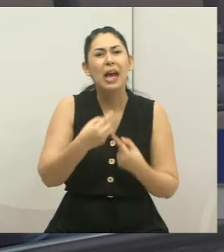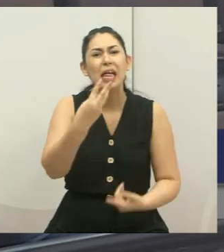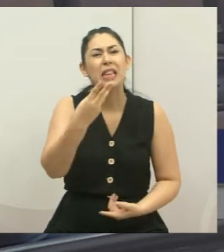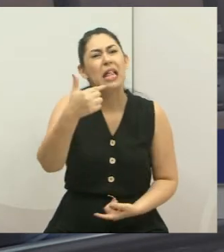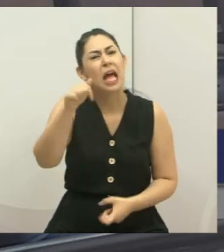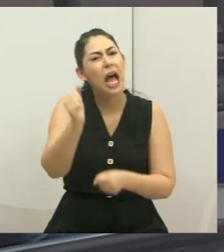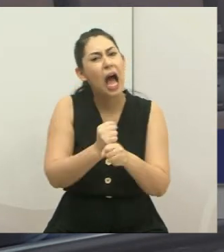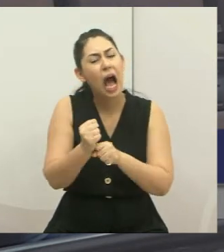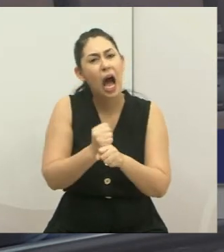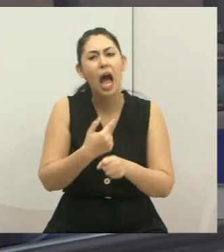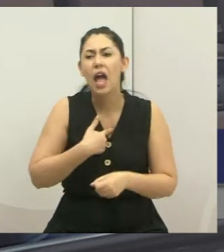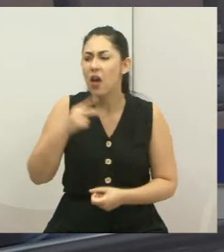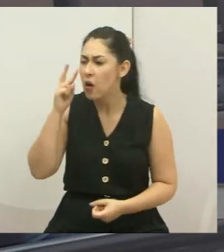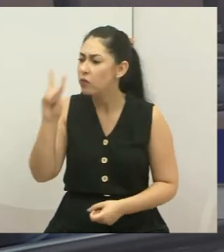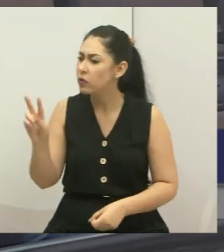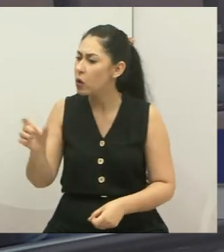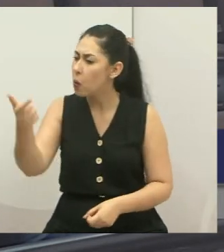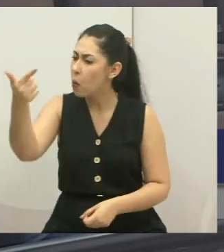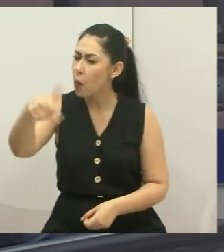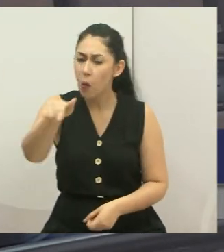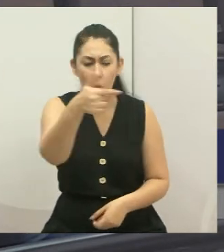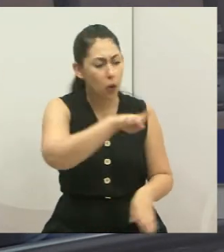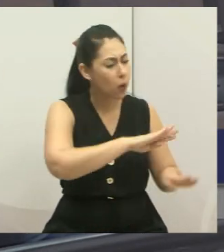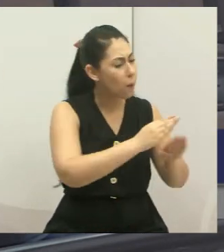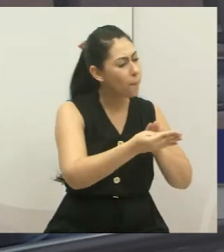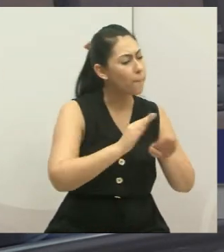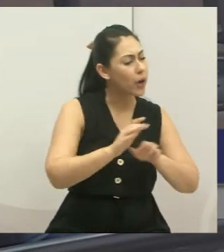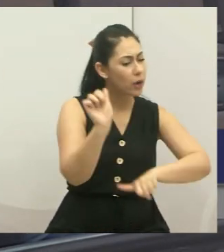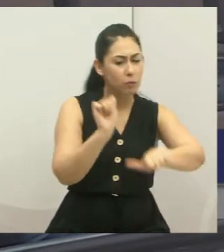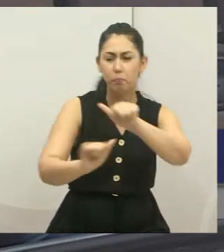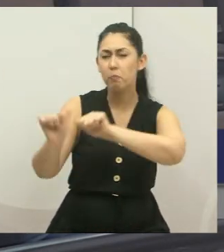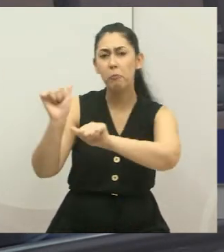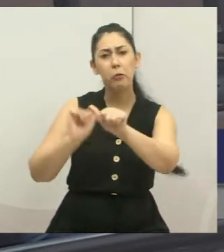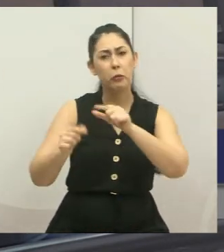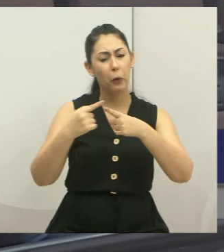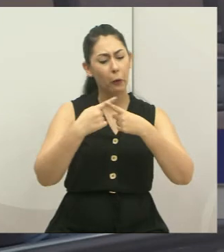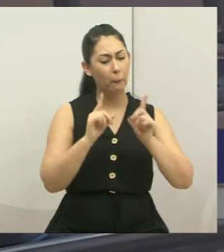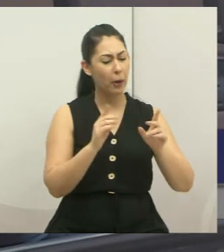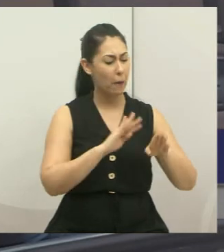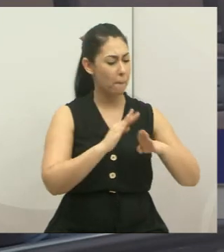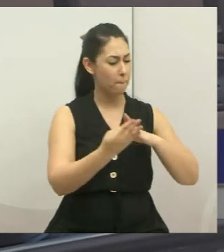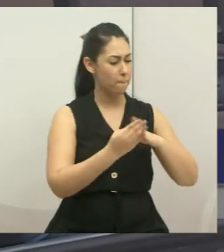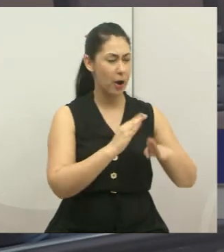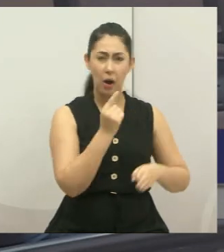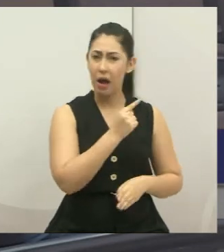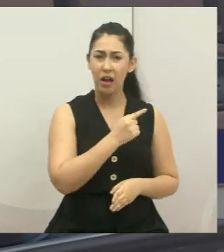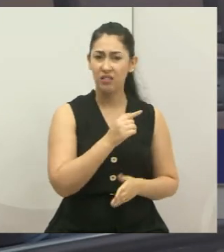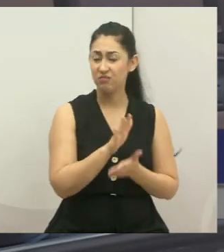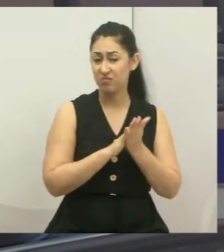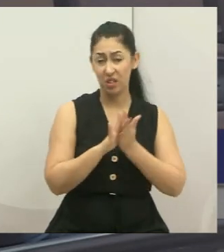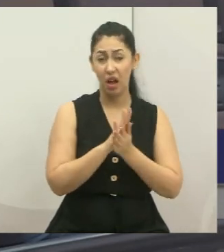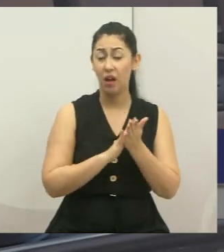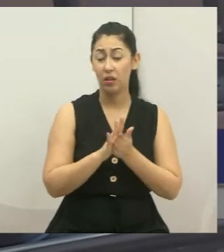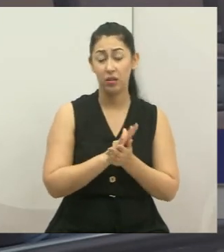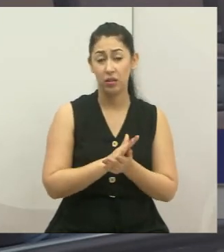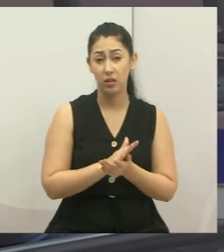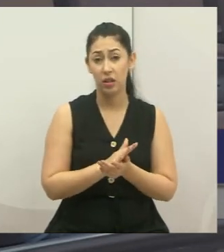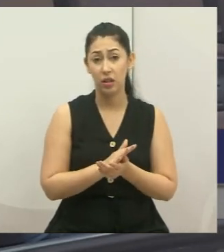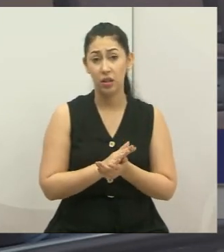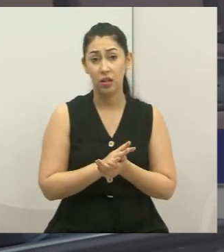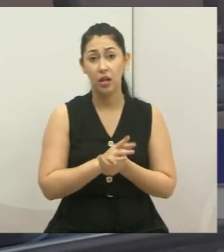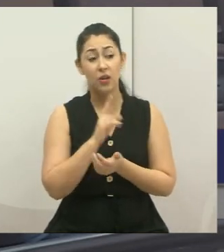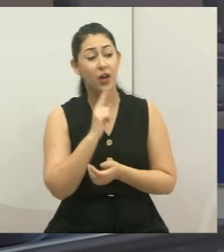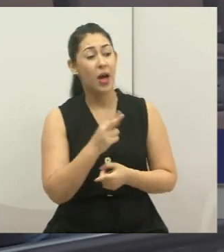moro aqui, eu vi muitos bairros nascerem, crescerem e receberem toda a infraestrutura, e lá não foi. Disseram que era por falta